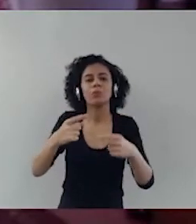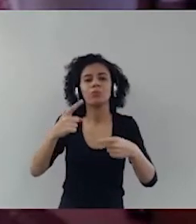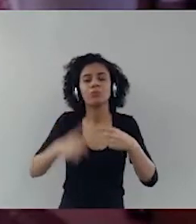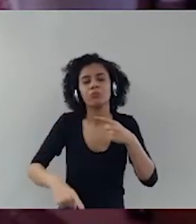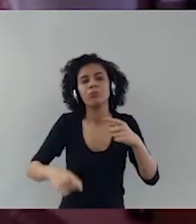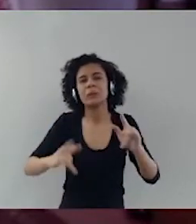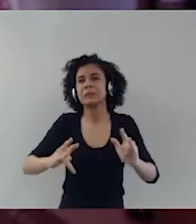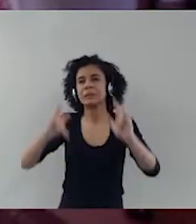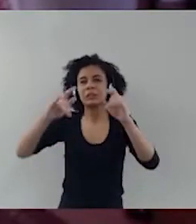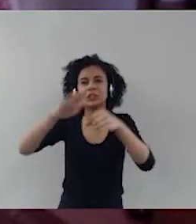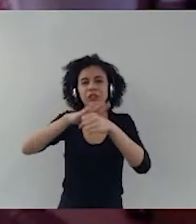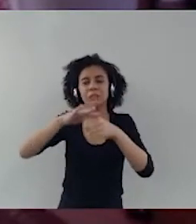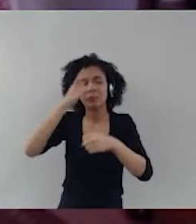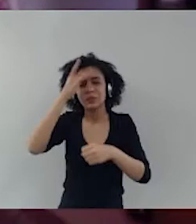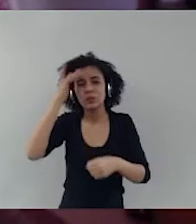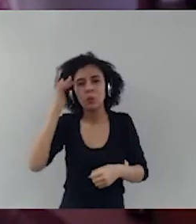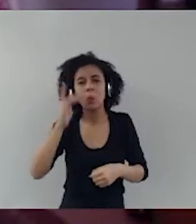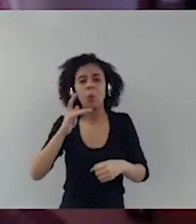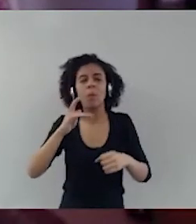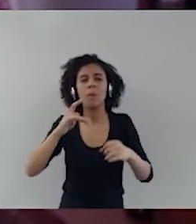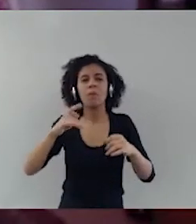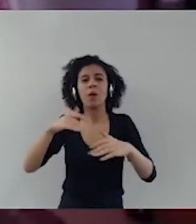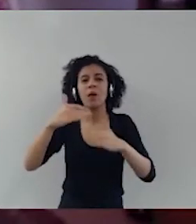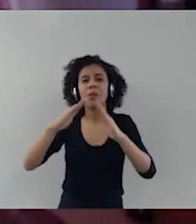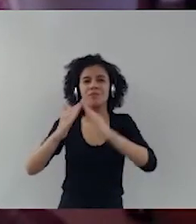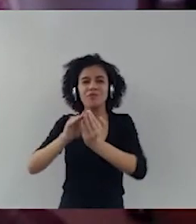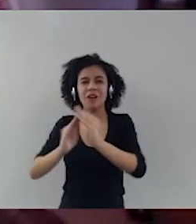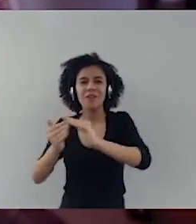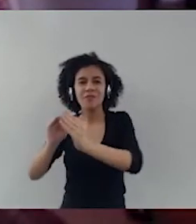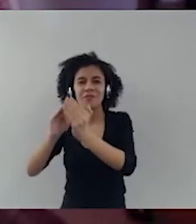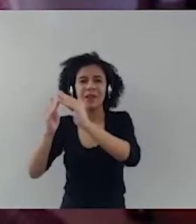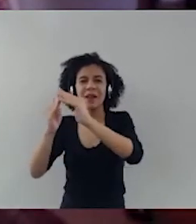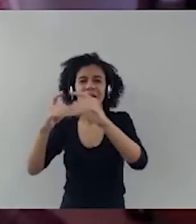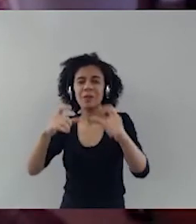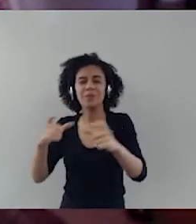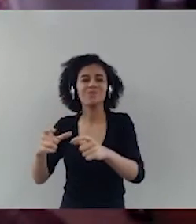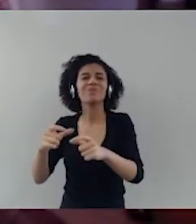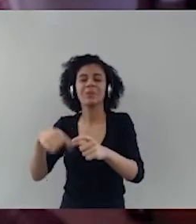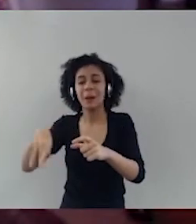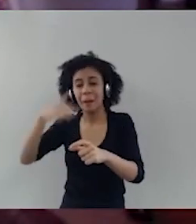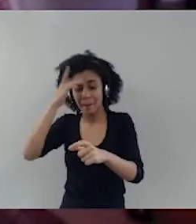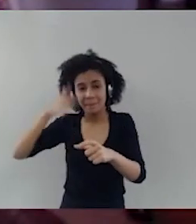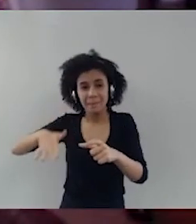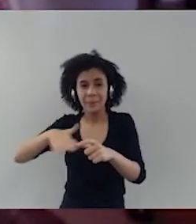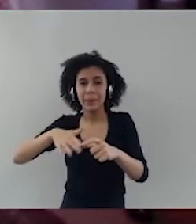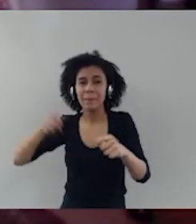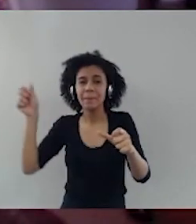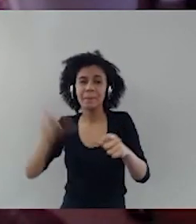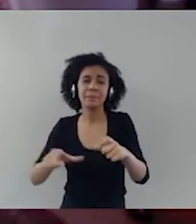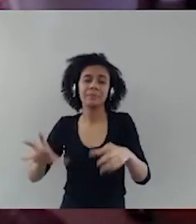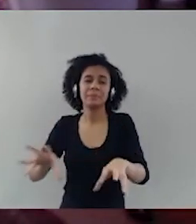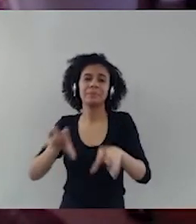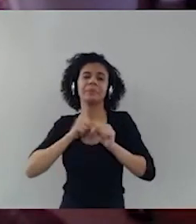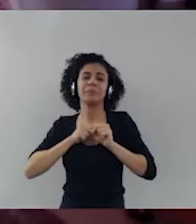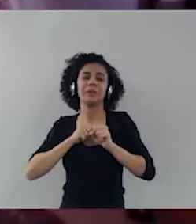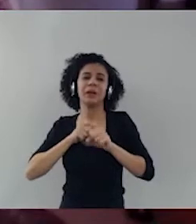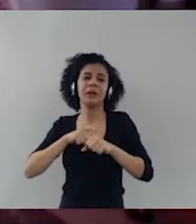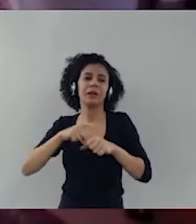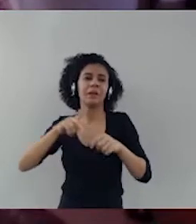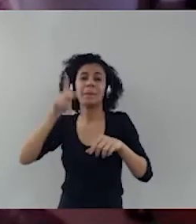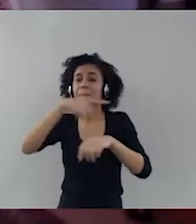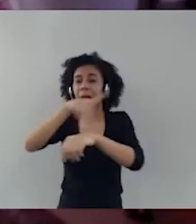cortiços, conjuntos habitacionais, áreas periféricas e bairros precários têm sido mais duramente afetados nos